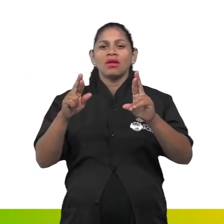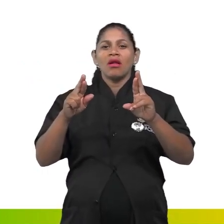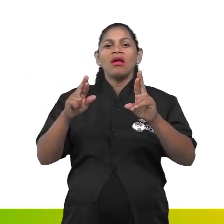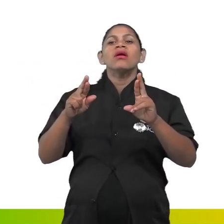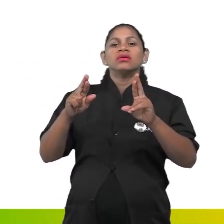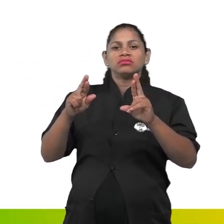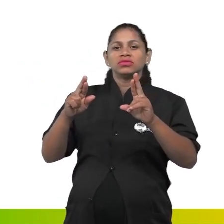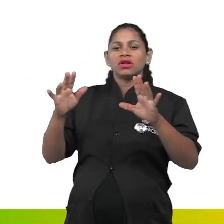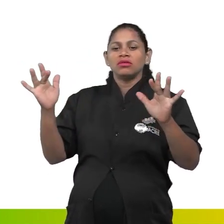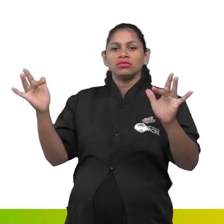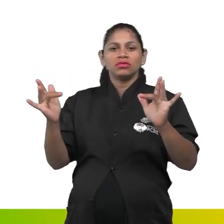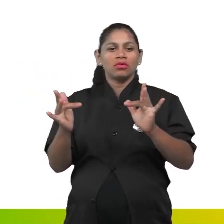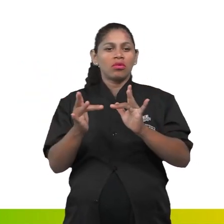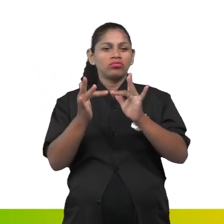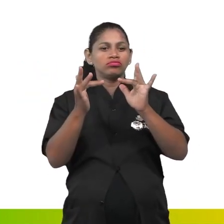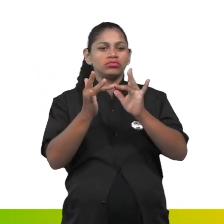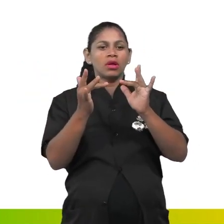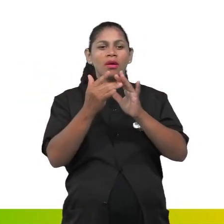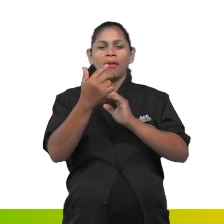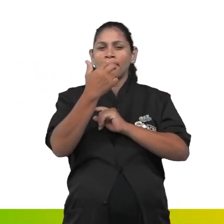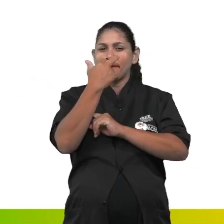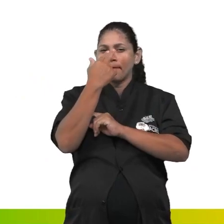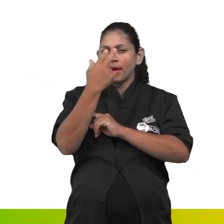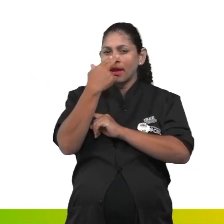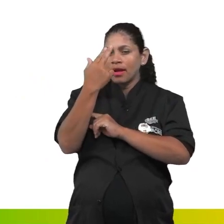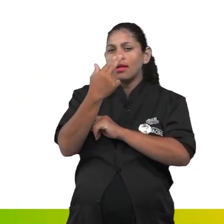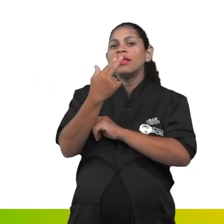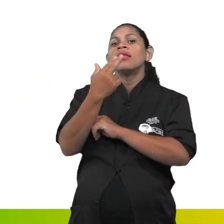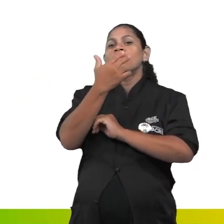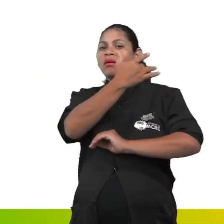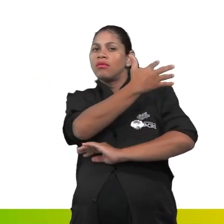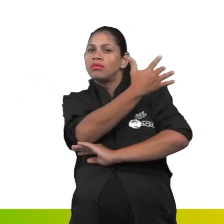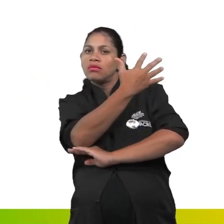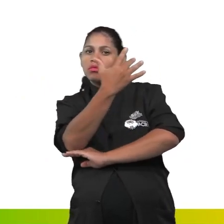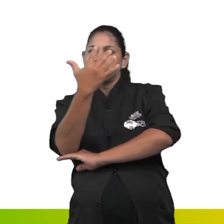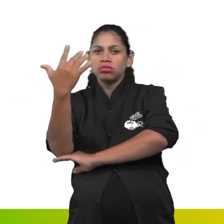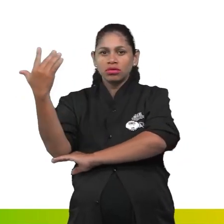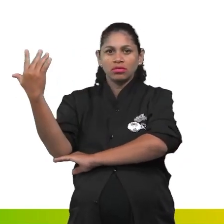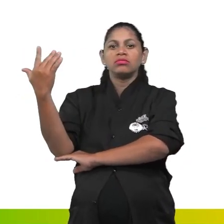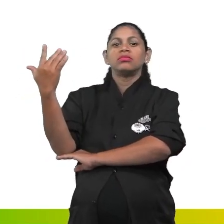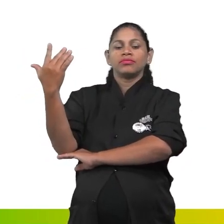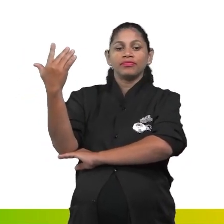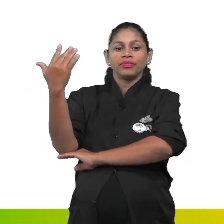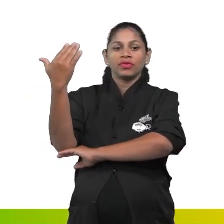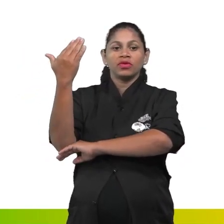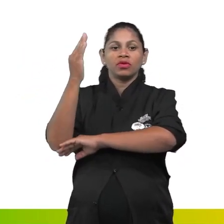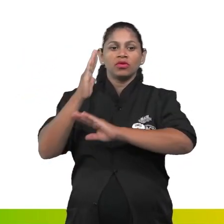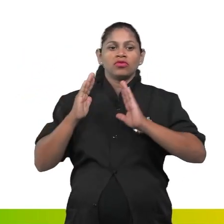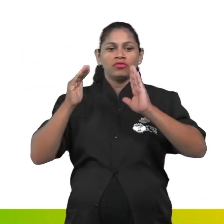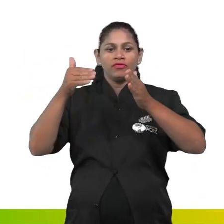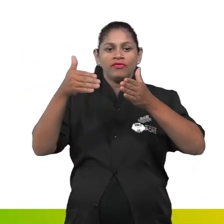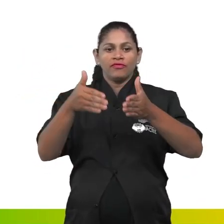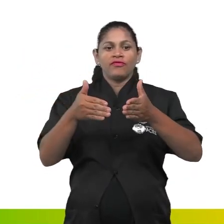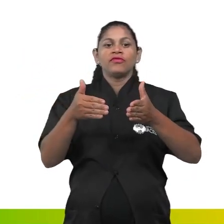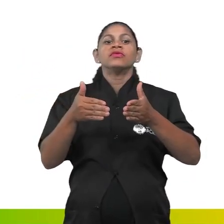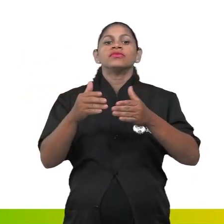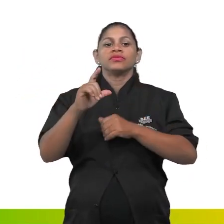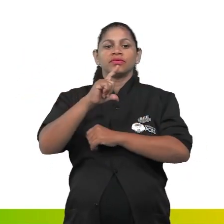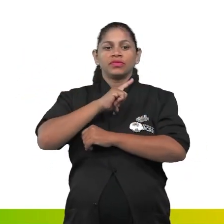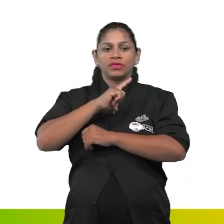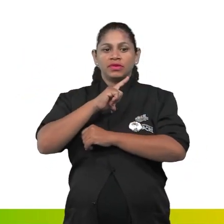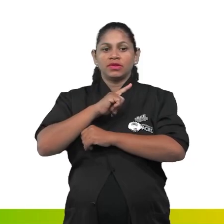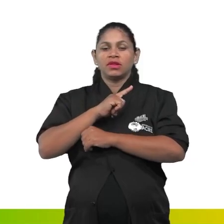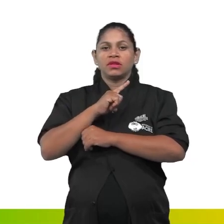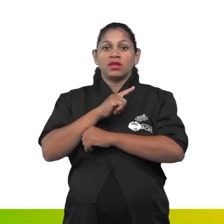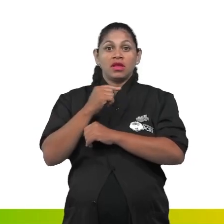artistas que trazem aí algumas reflexões a respeito dessa temática. Logo ao centro, a gente vê aí uma obra de Vicky